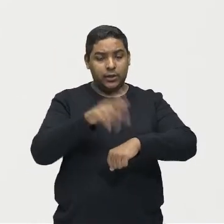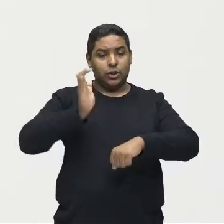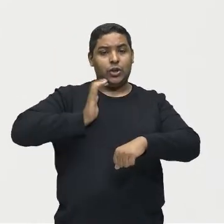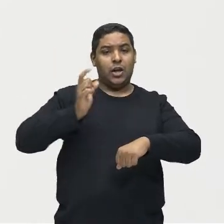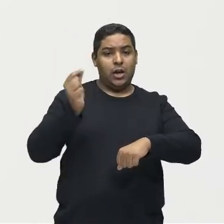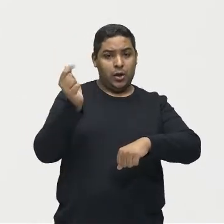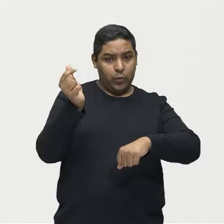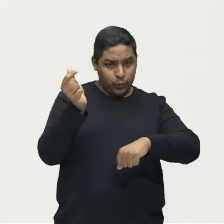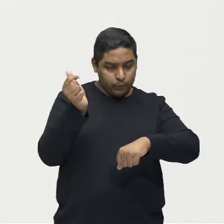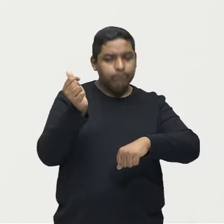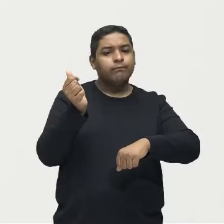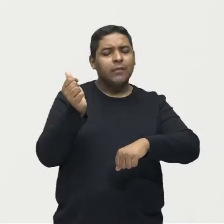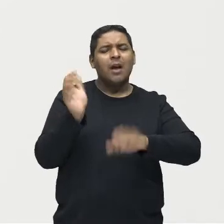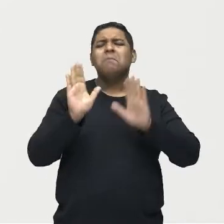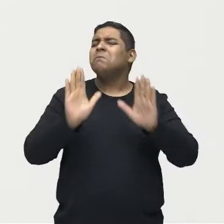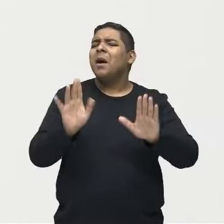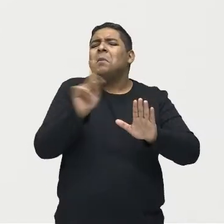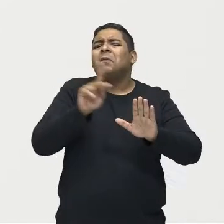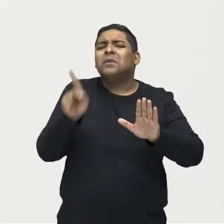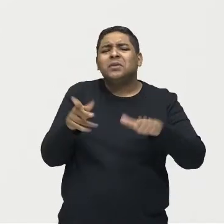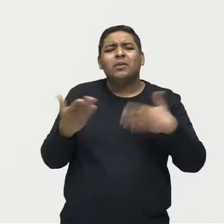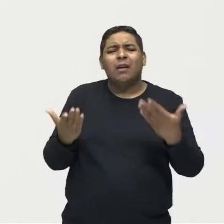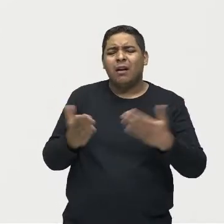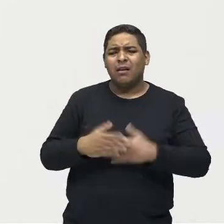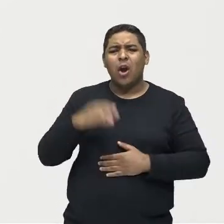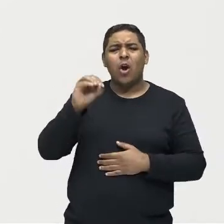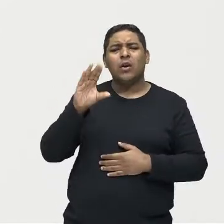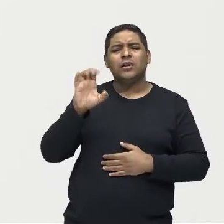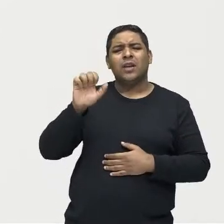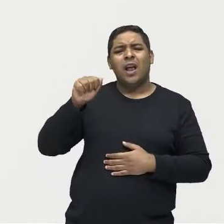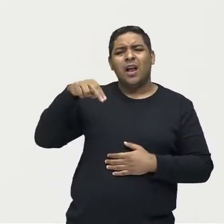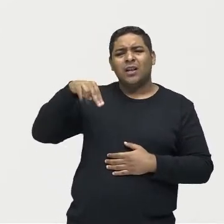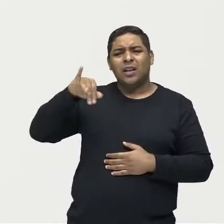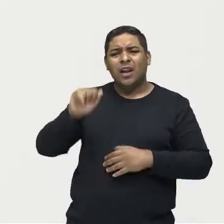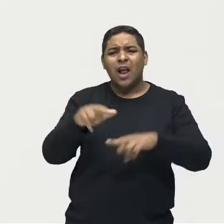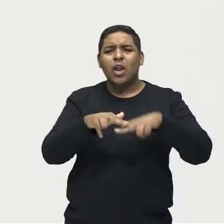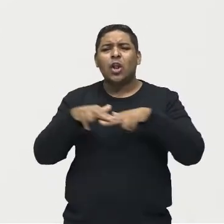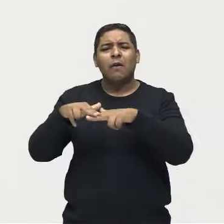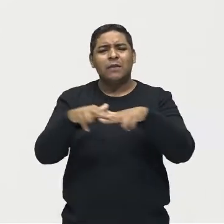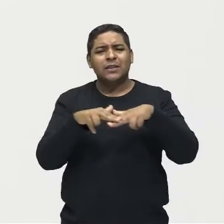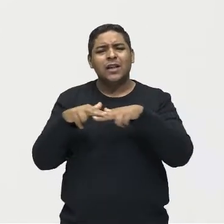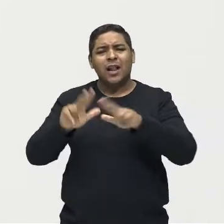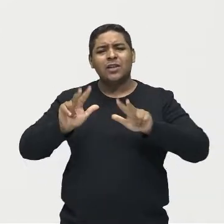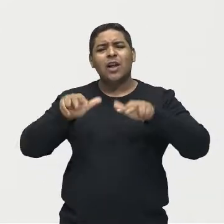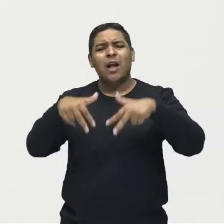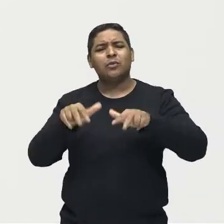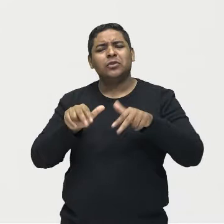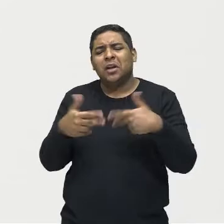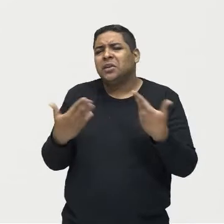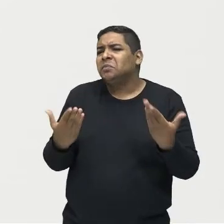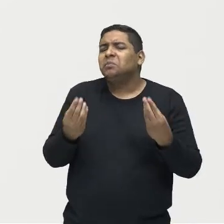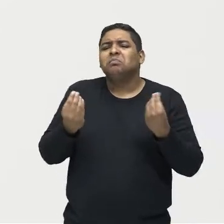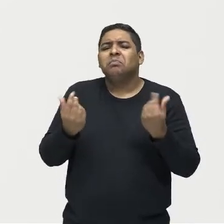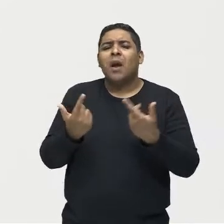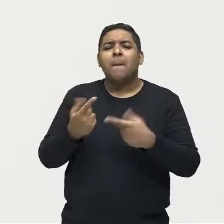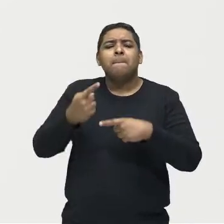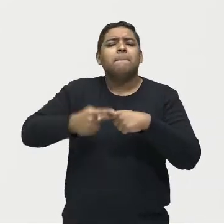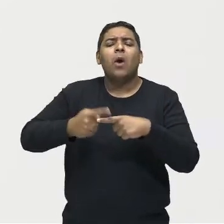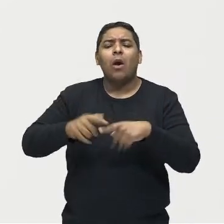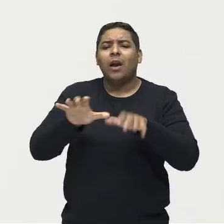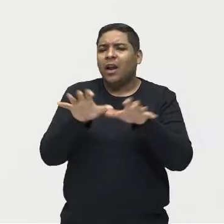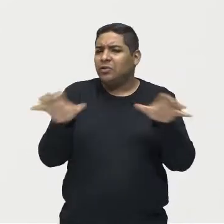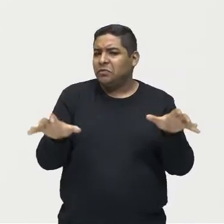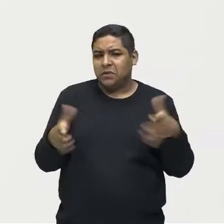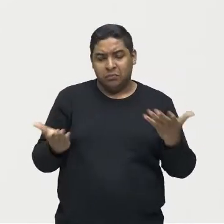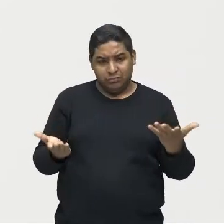né? Mas, professora, olha aqui, a Oceania, Nova Zelândia, Austrália, né? Por que tem essa divisão? Gente, essa